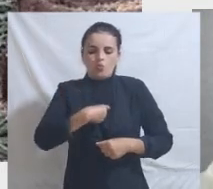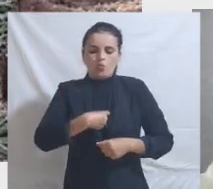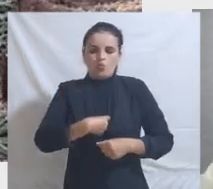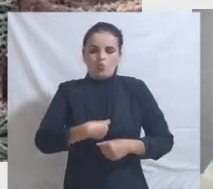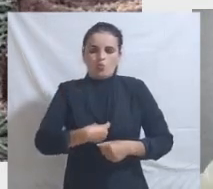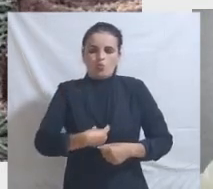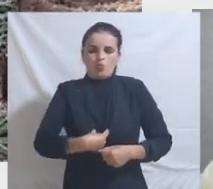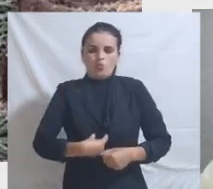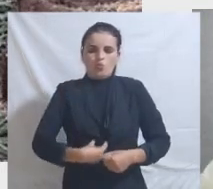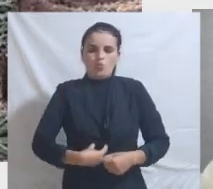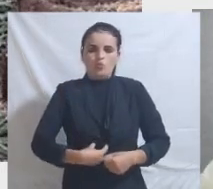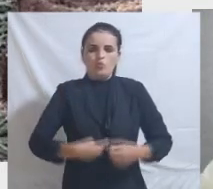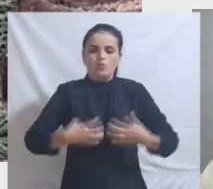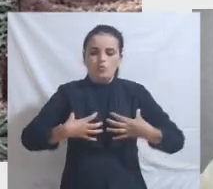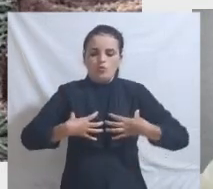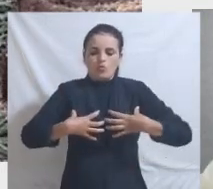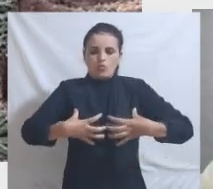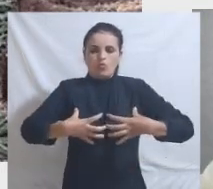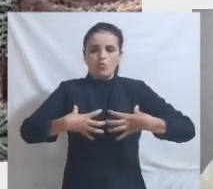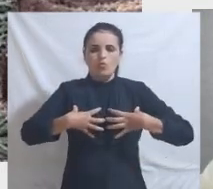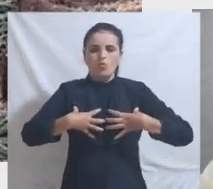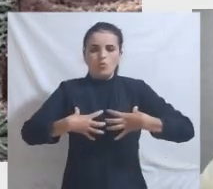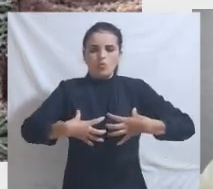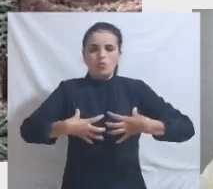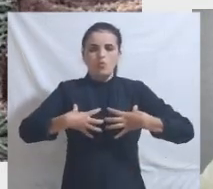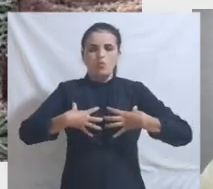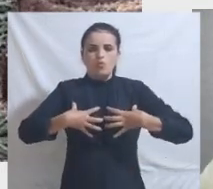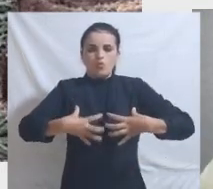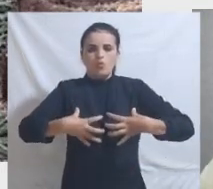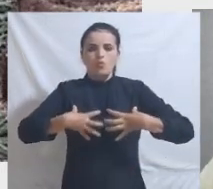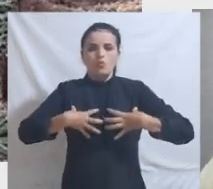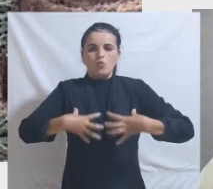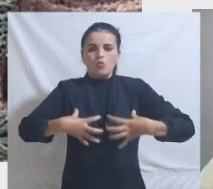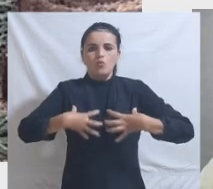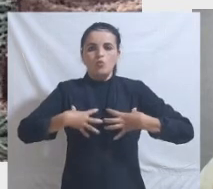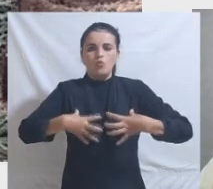a esse muco que é formado aqui